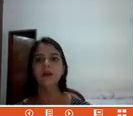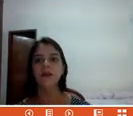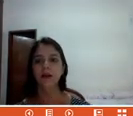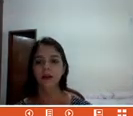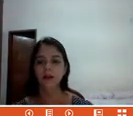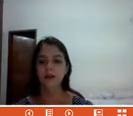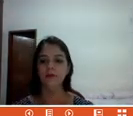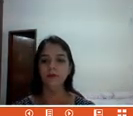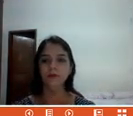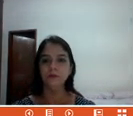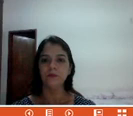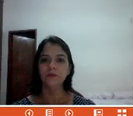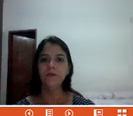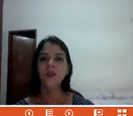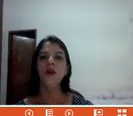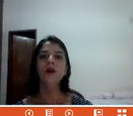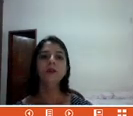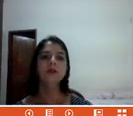boca.